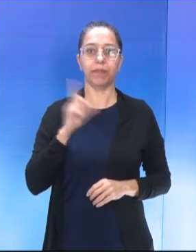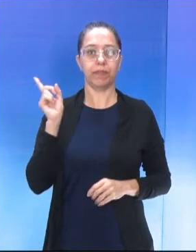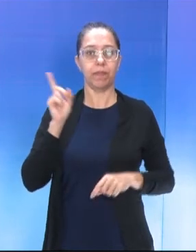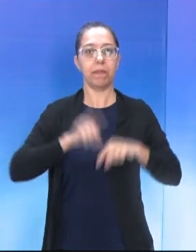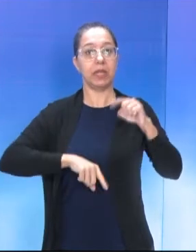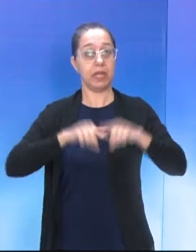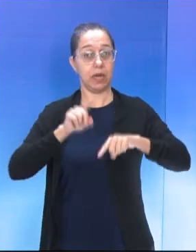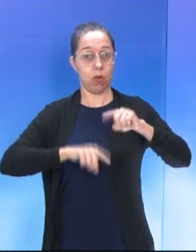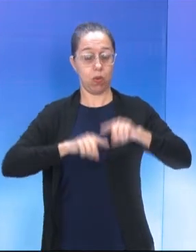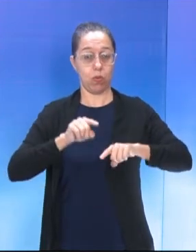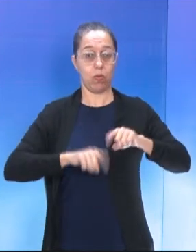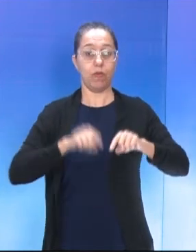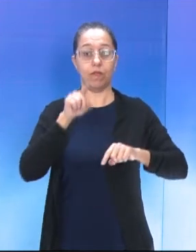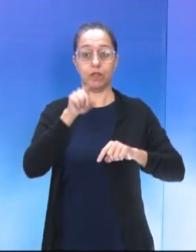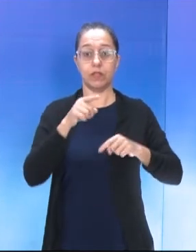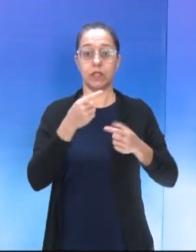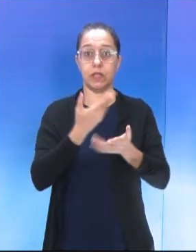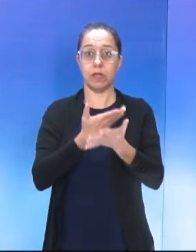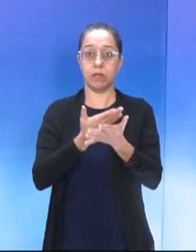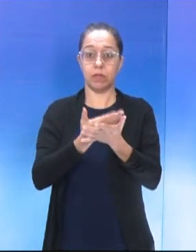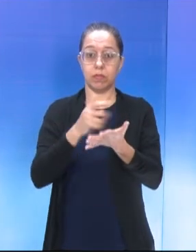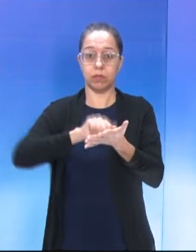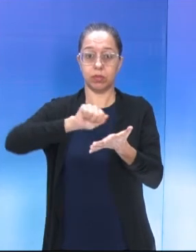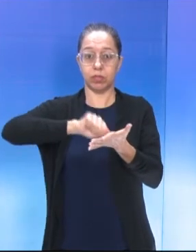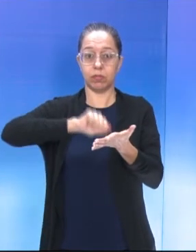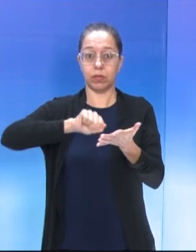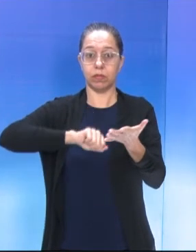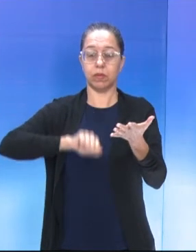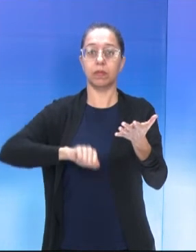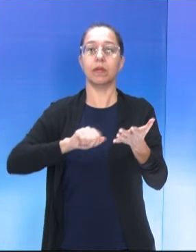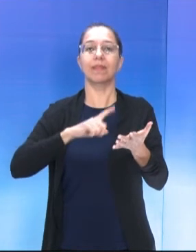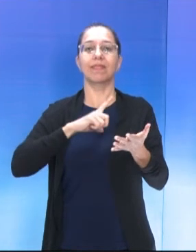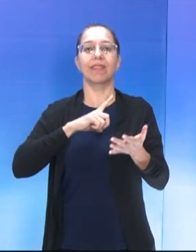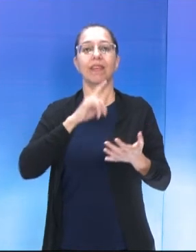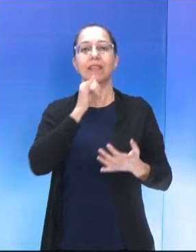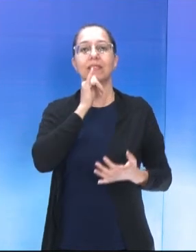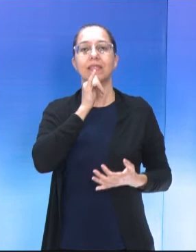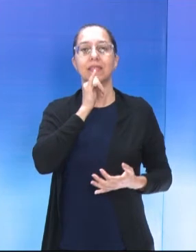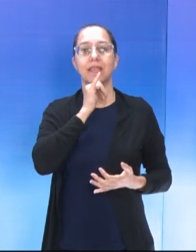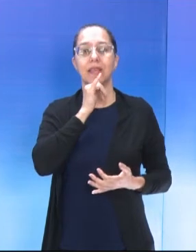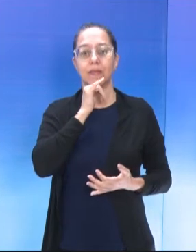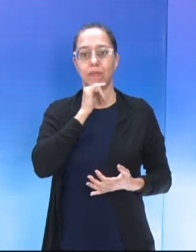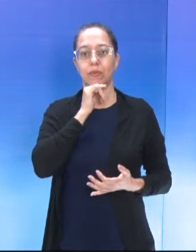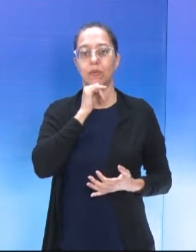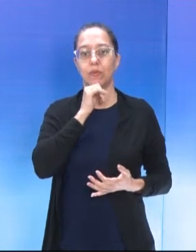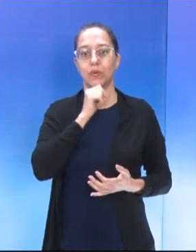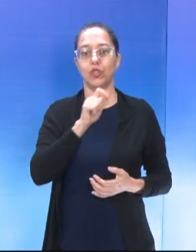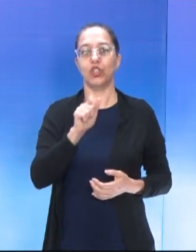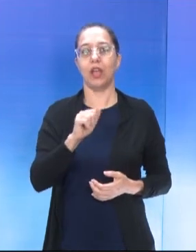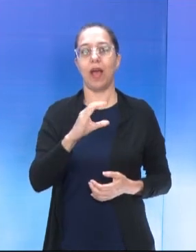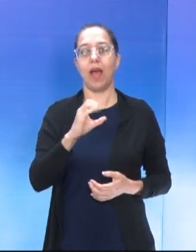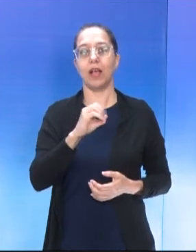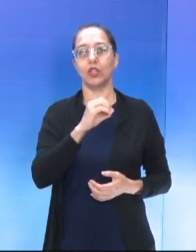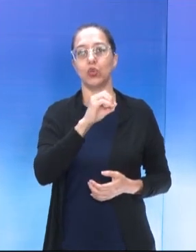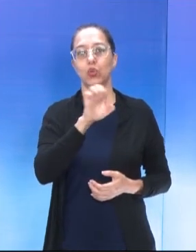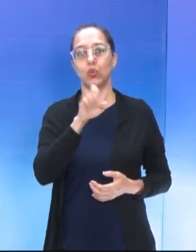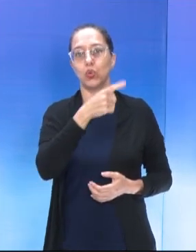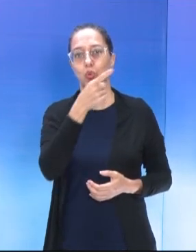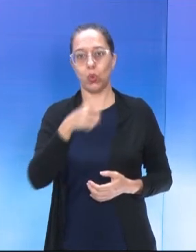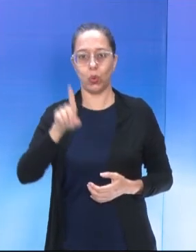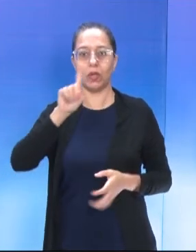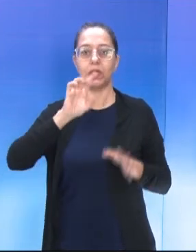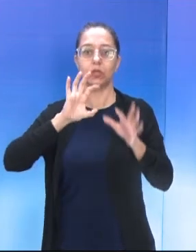material, para que você possa escrever, porque aí tem exemplos do que são ações pactuadas entre